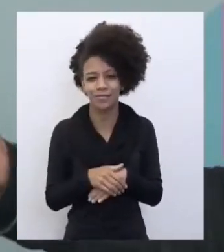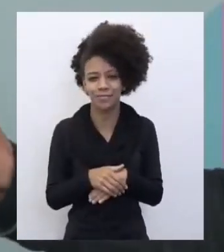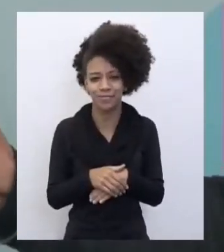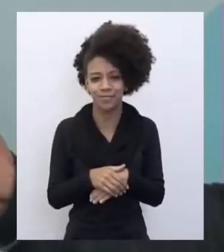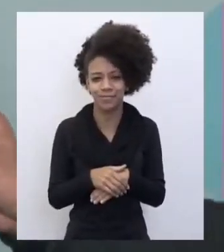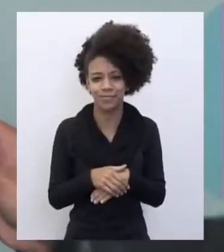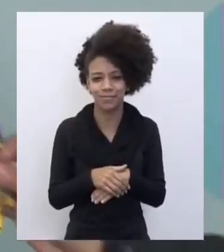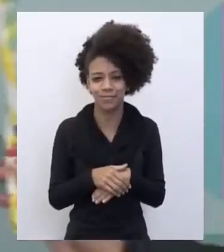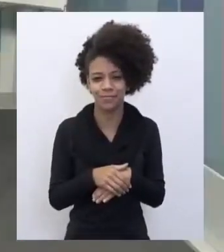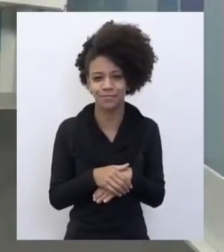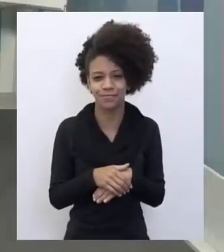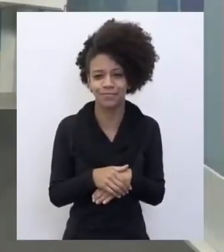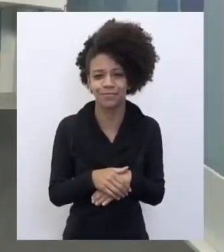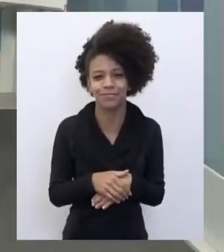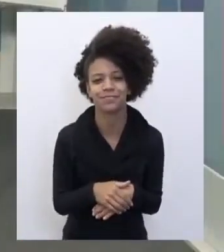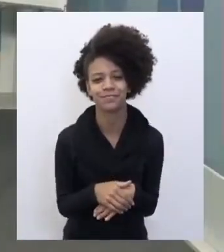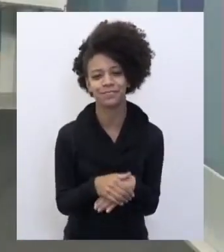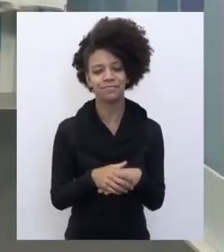Top.